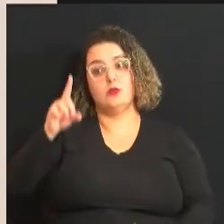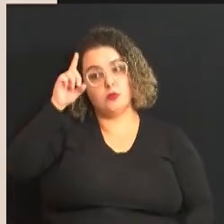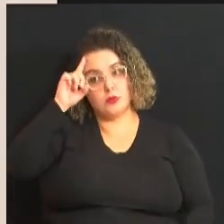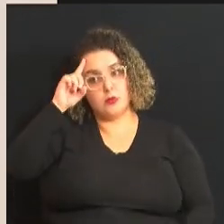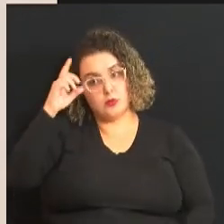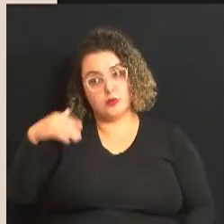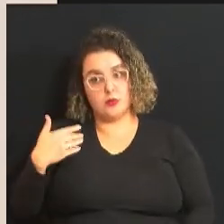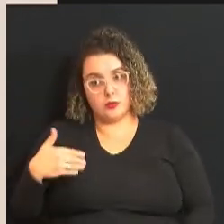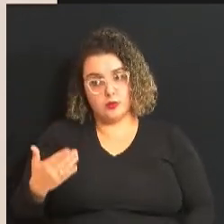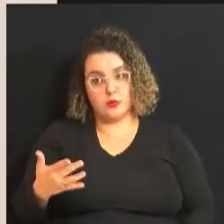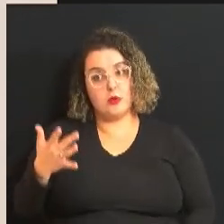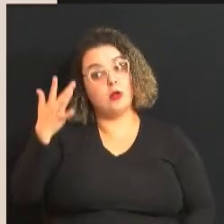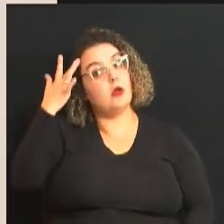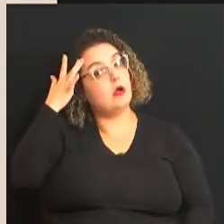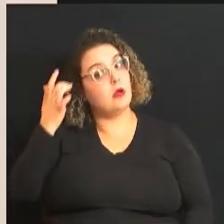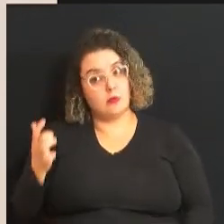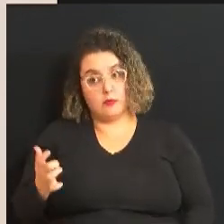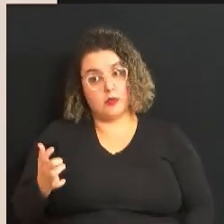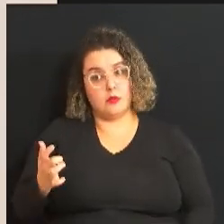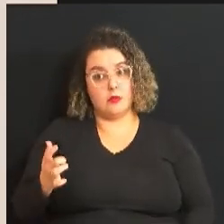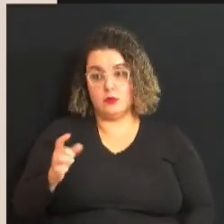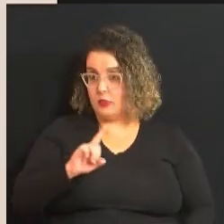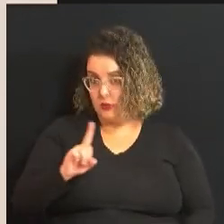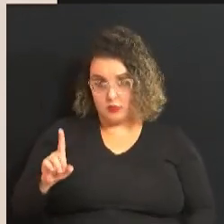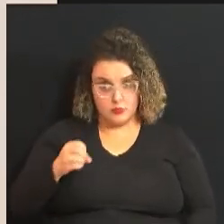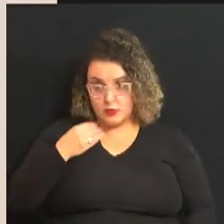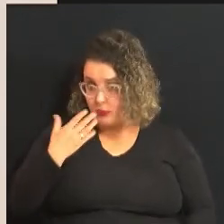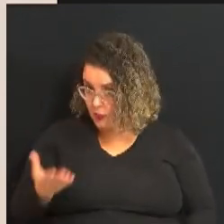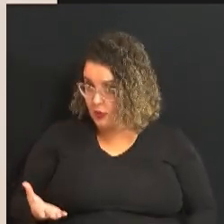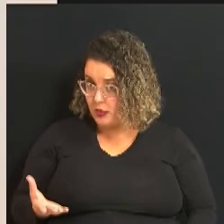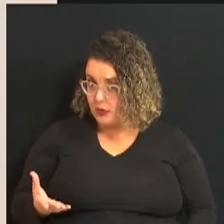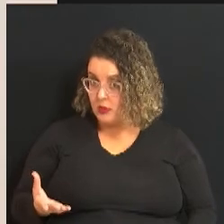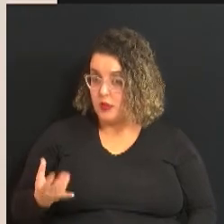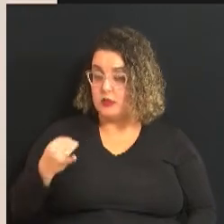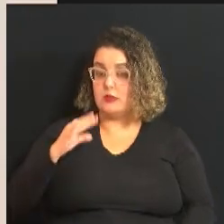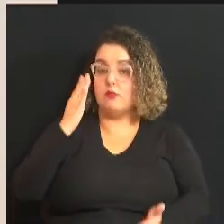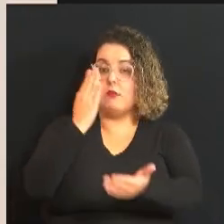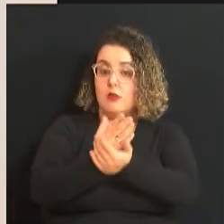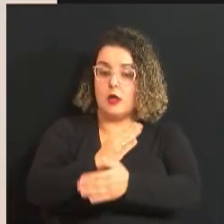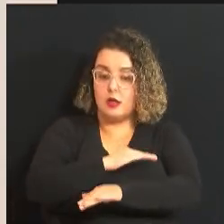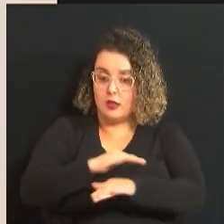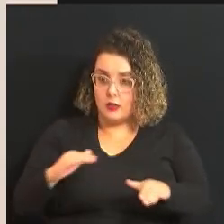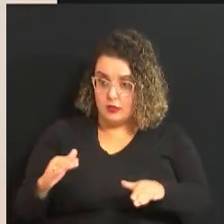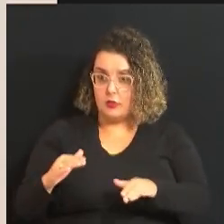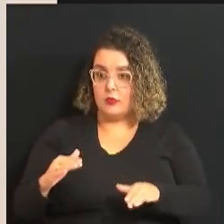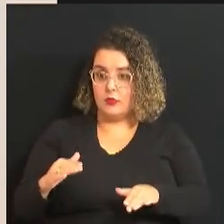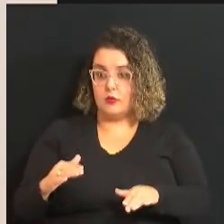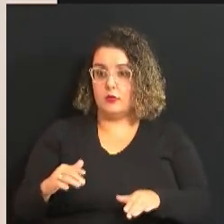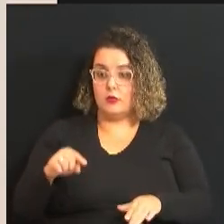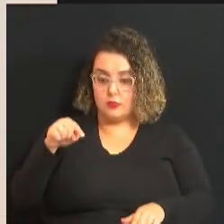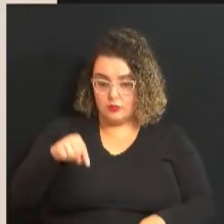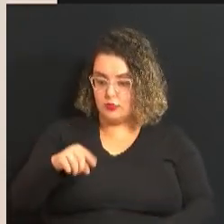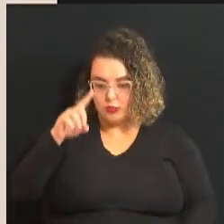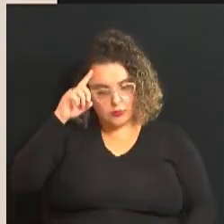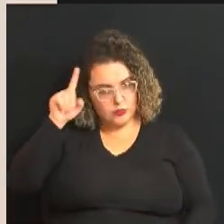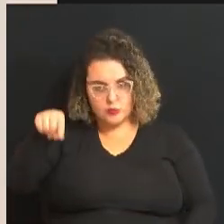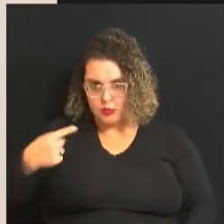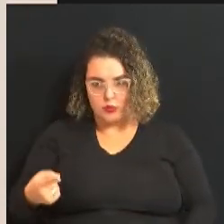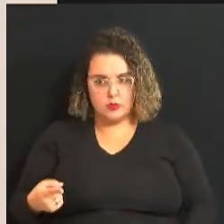assim, amanhã ela já não está funcionando mais. Então, se você parar, no mês seguinte que você parou o método, você já